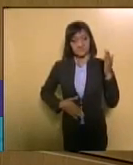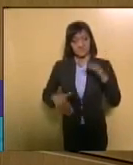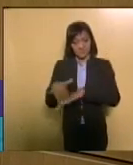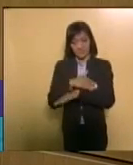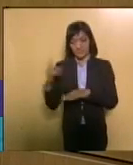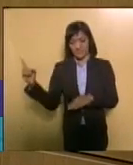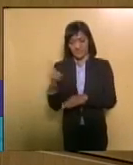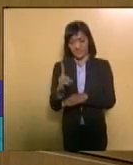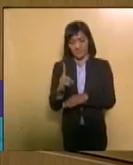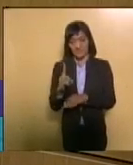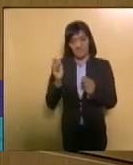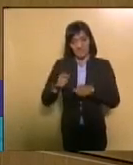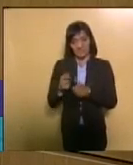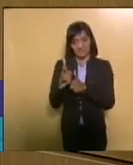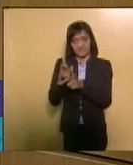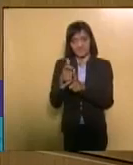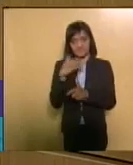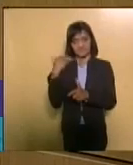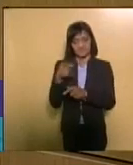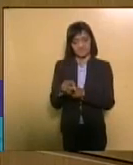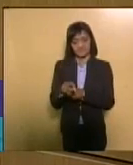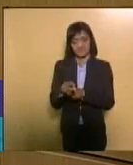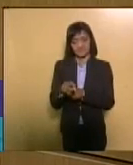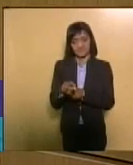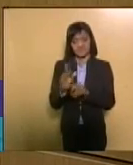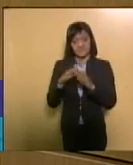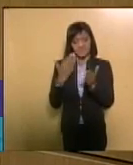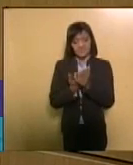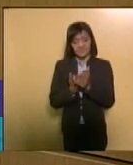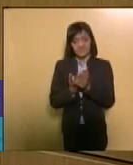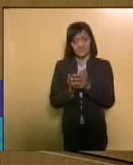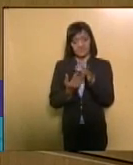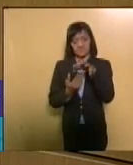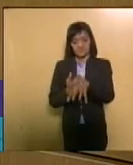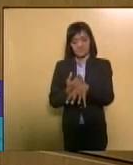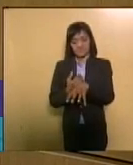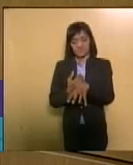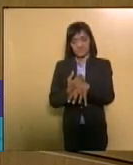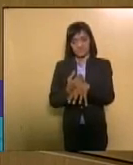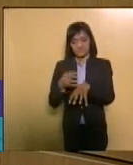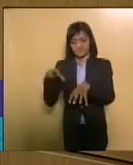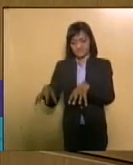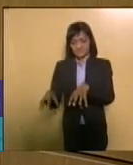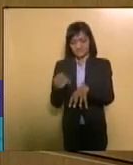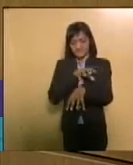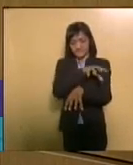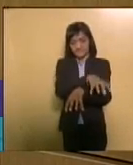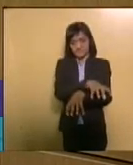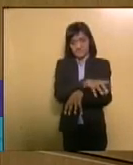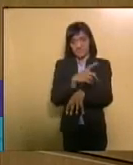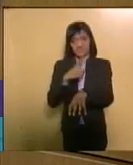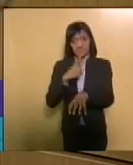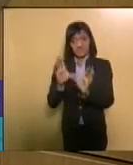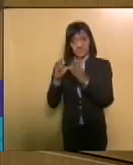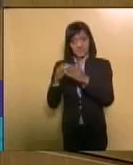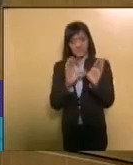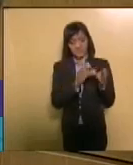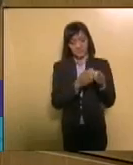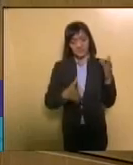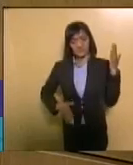vai ser morto você tá colocando a escola bem no meio do conflito Então essa é uma variável que tem que ser pensada